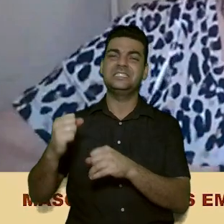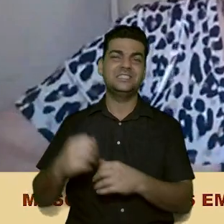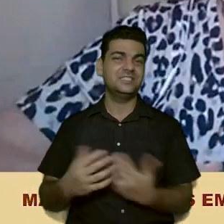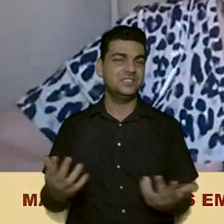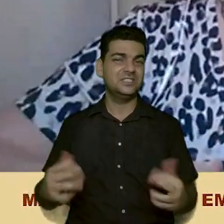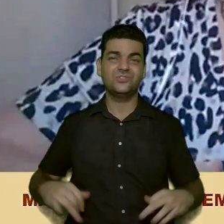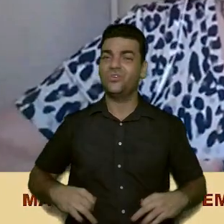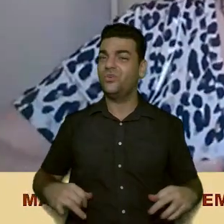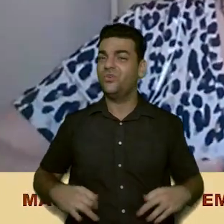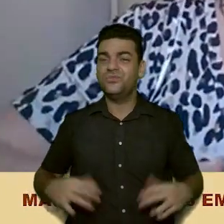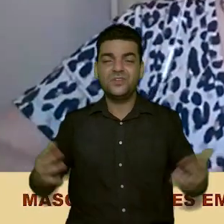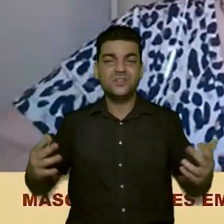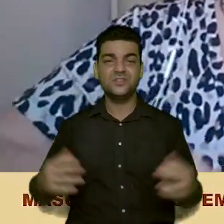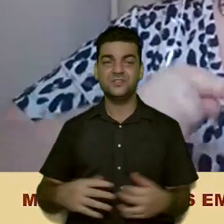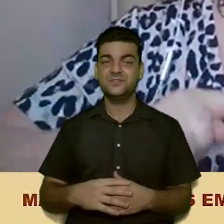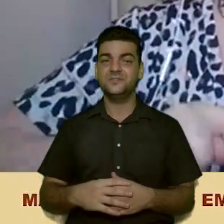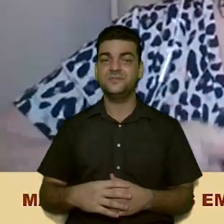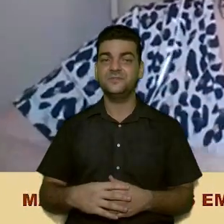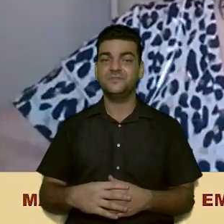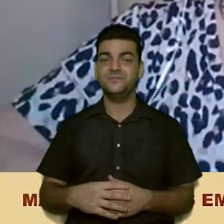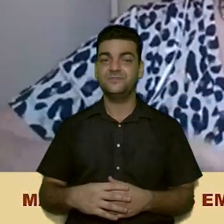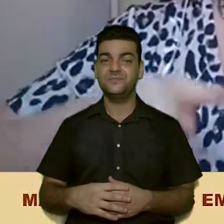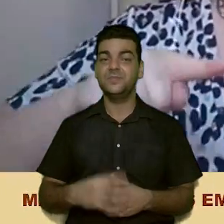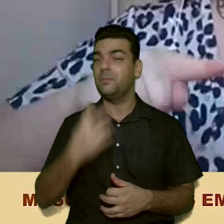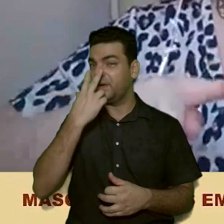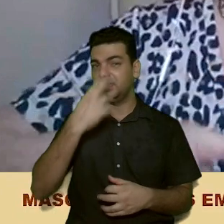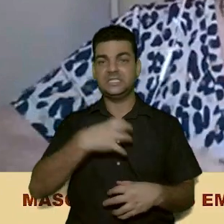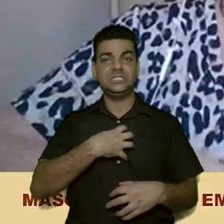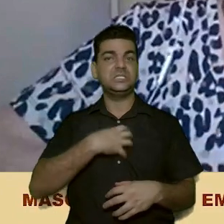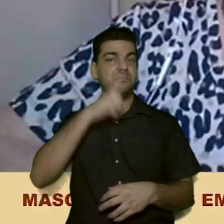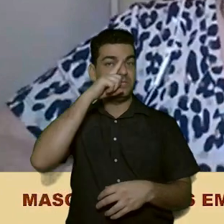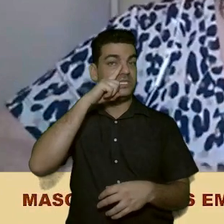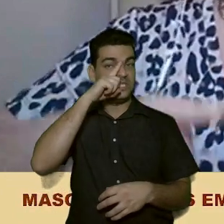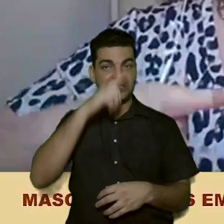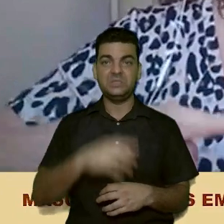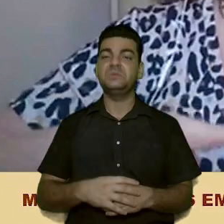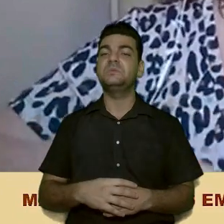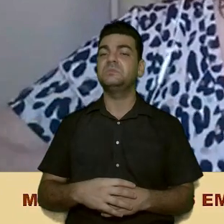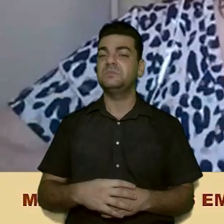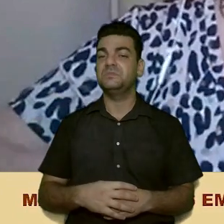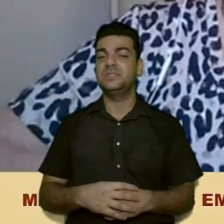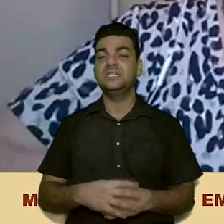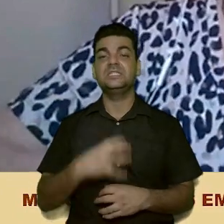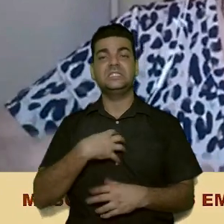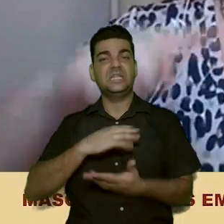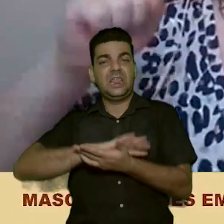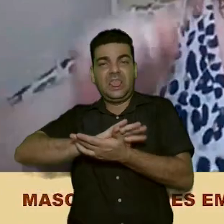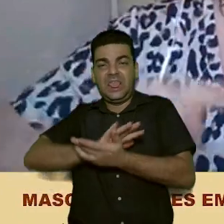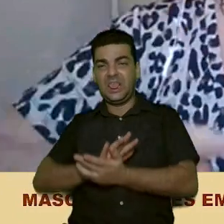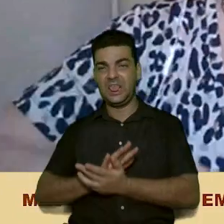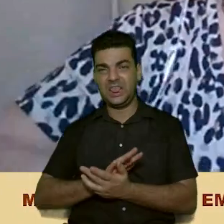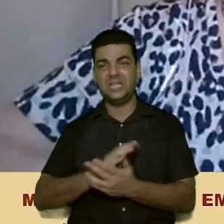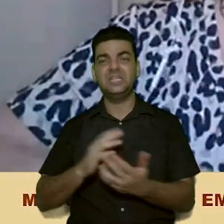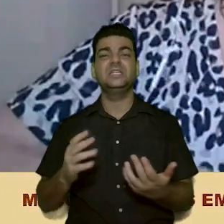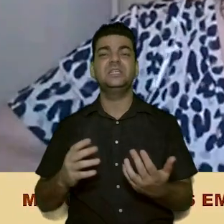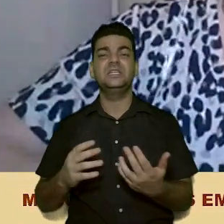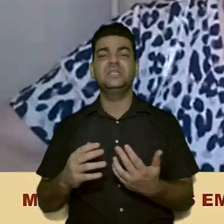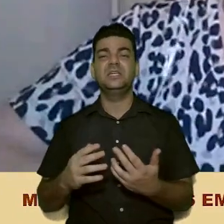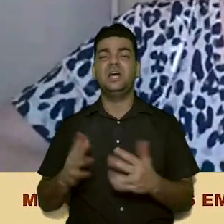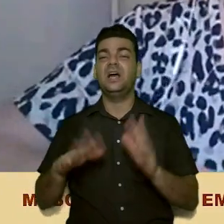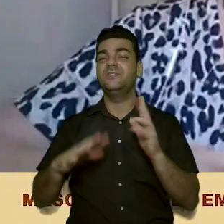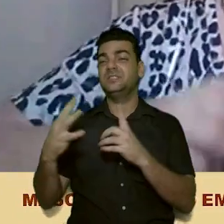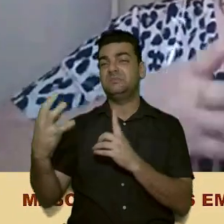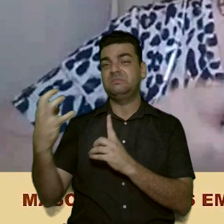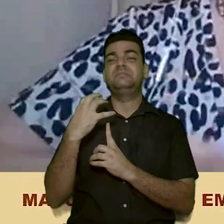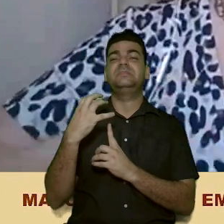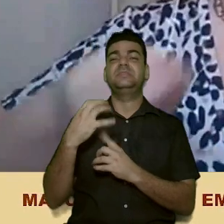extremo desconforto, né, em situação de risco à vida, de risco à dignidade, de marginalização social, de exclusão do Estado de